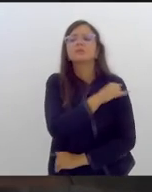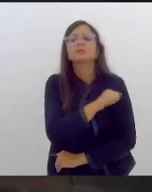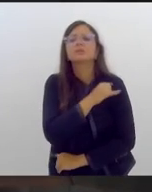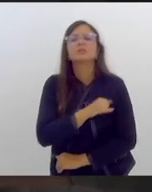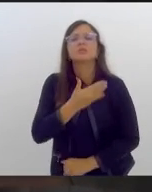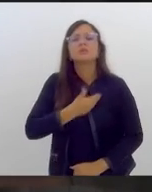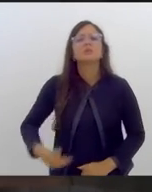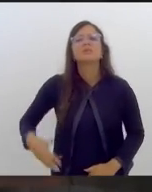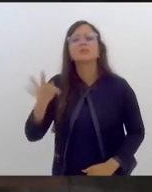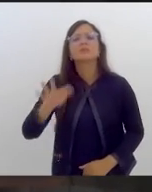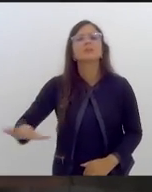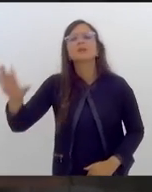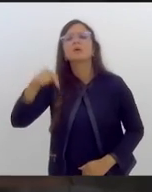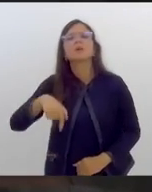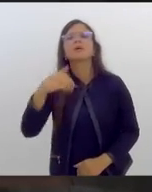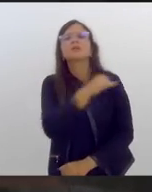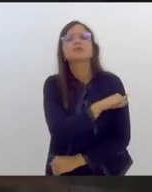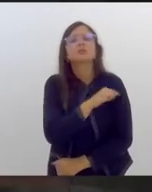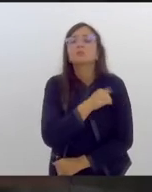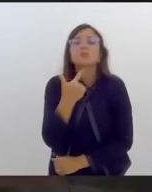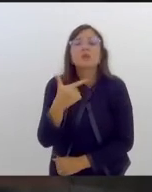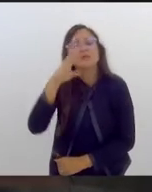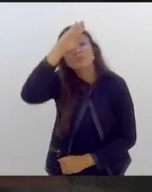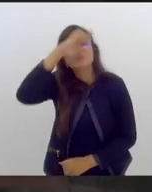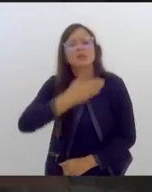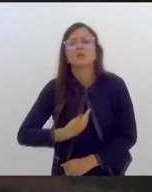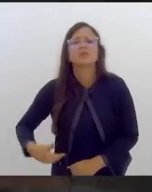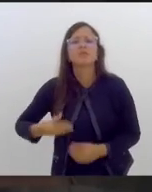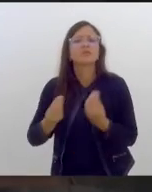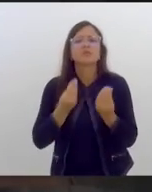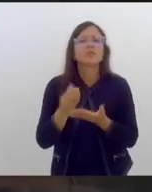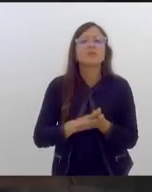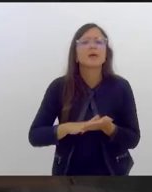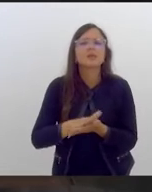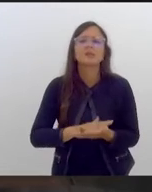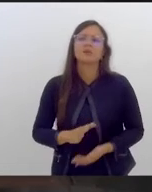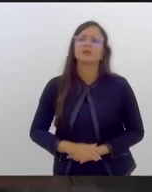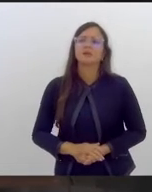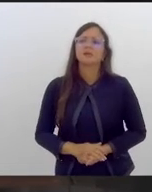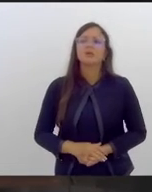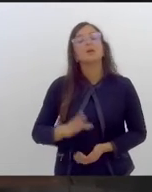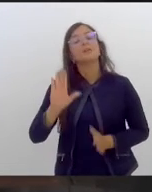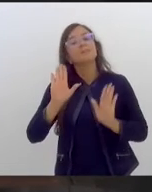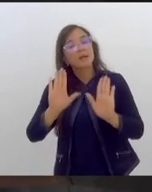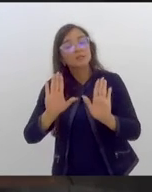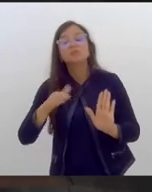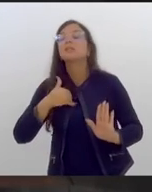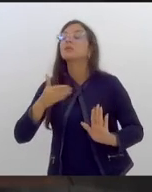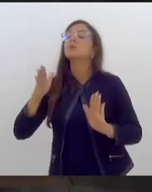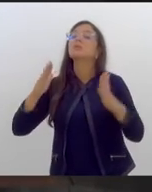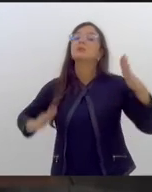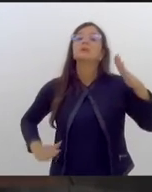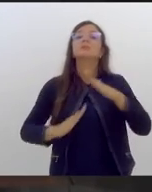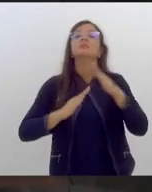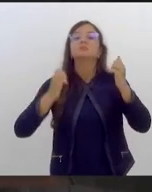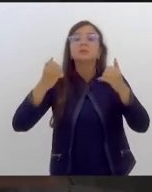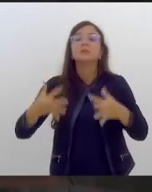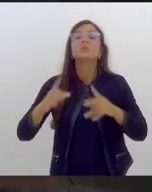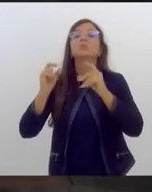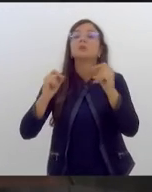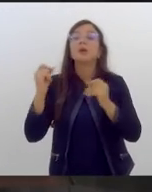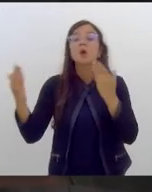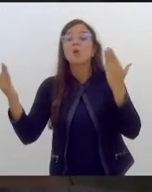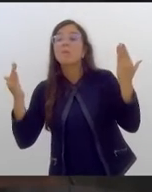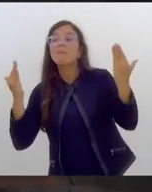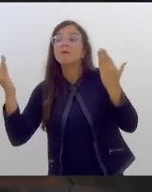Federal pelo governo bolsonaro no Rio de Janeiro não se tem notícia eu não fiz nada disso e me limitei Aqui a uma comparação a um cotejo